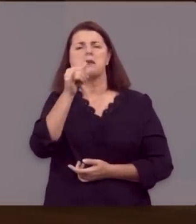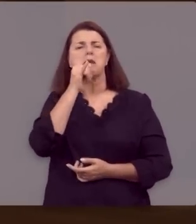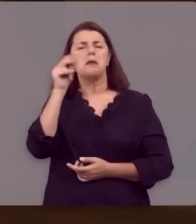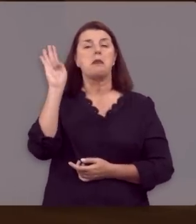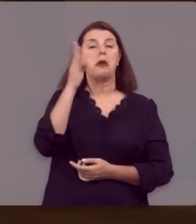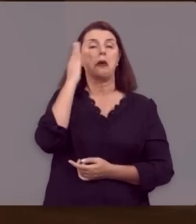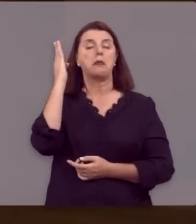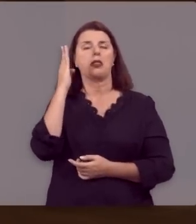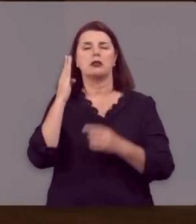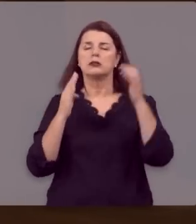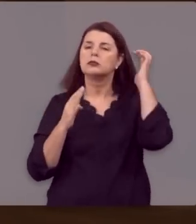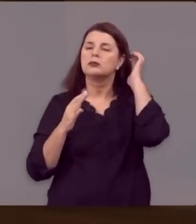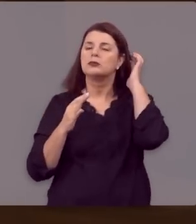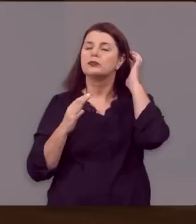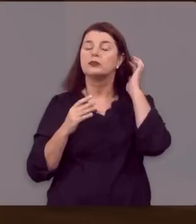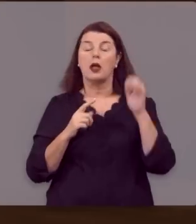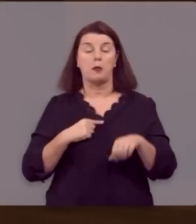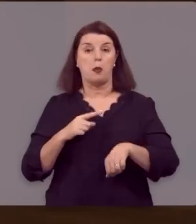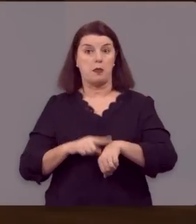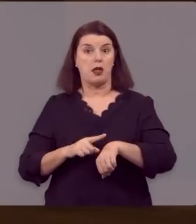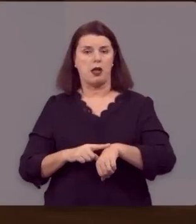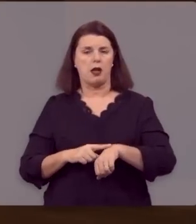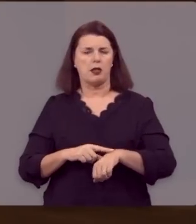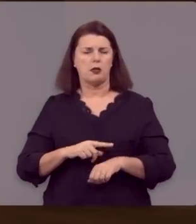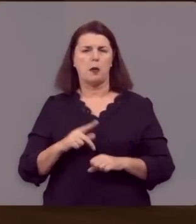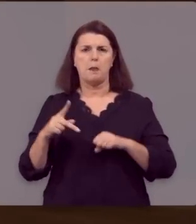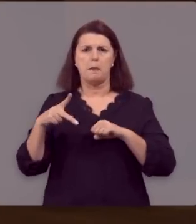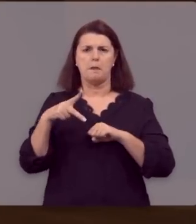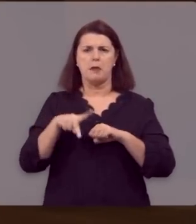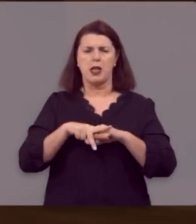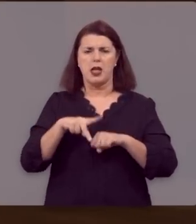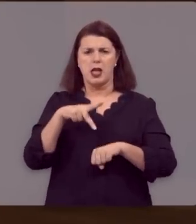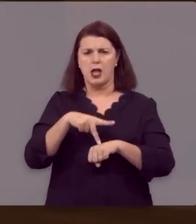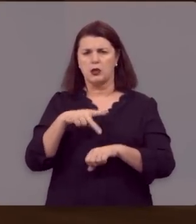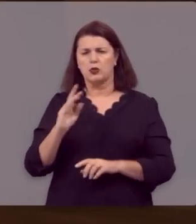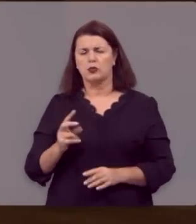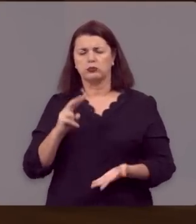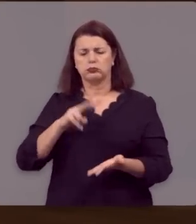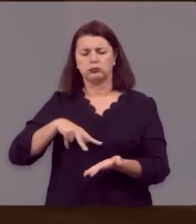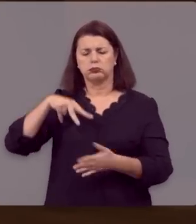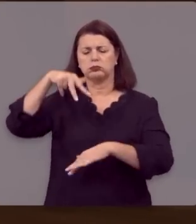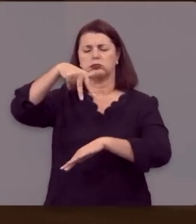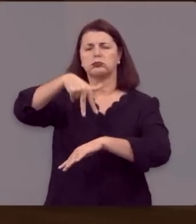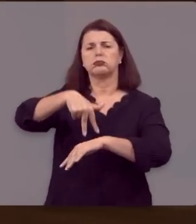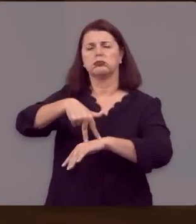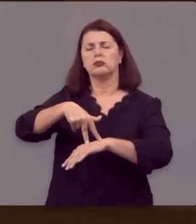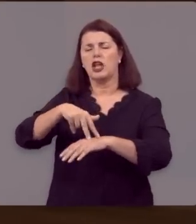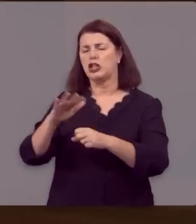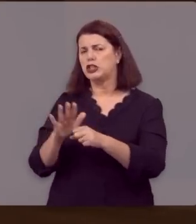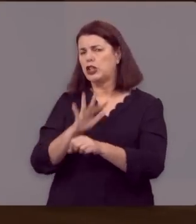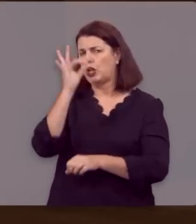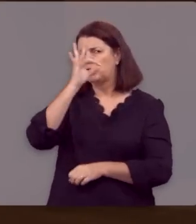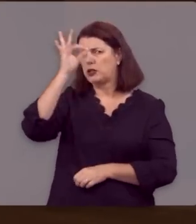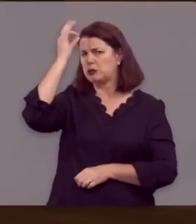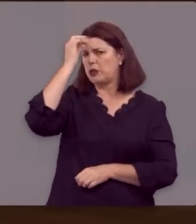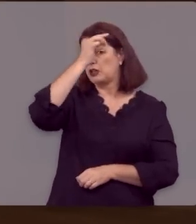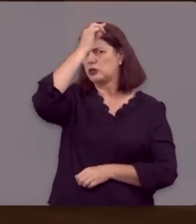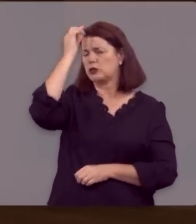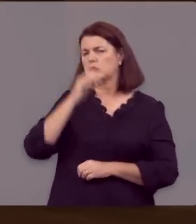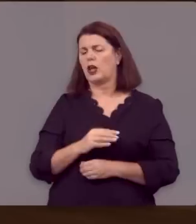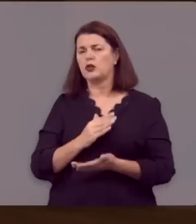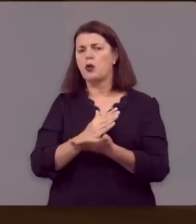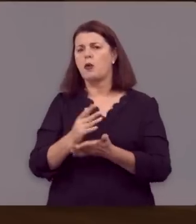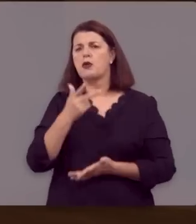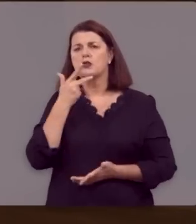embriagados. Nesse momento o apóstolo Pedro se levantou, cheio do Espírito Santo, e